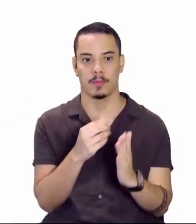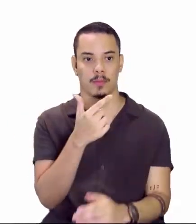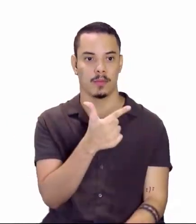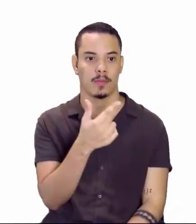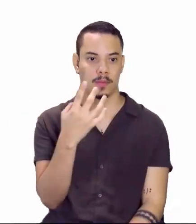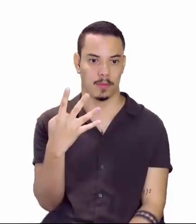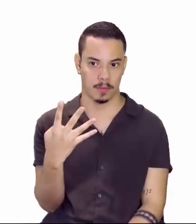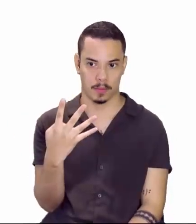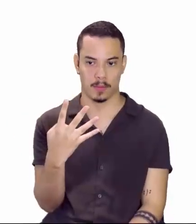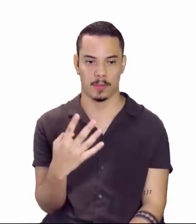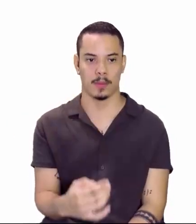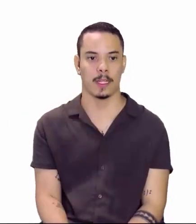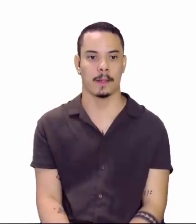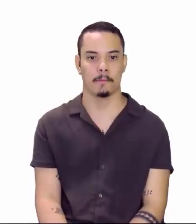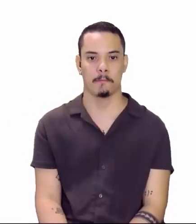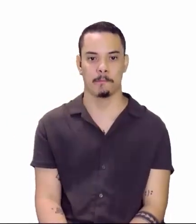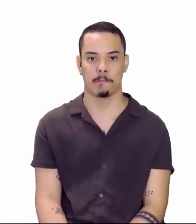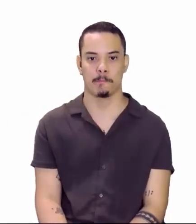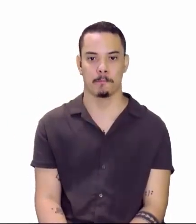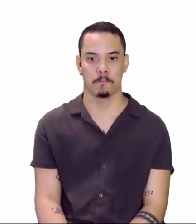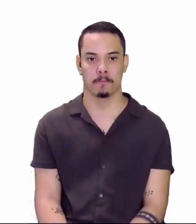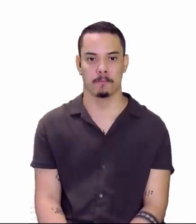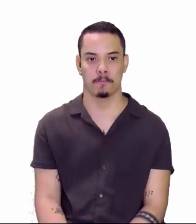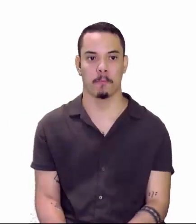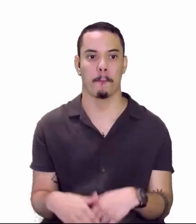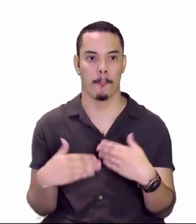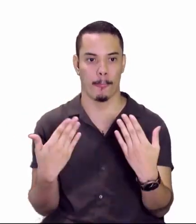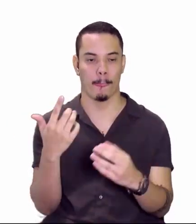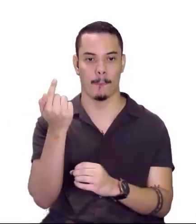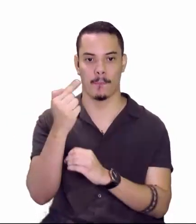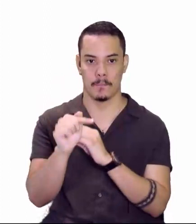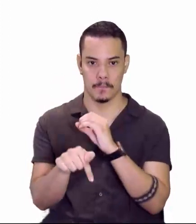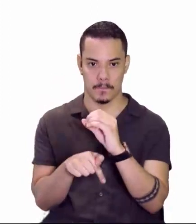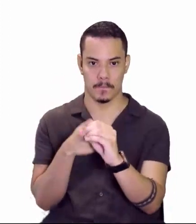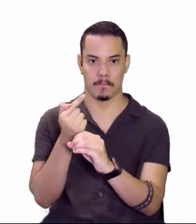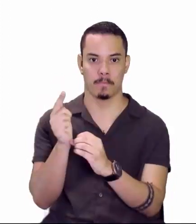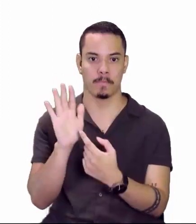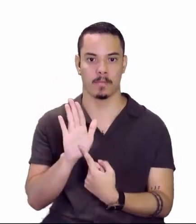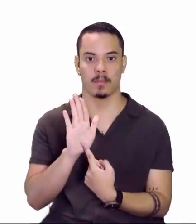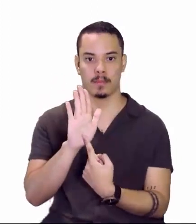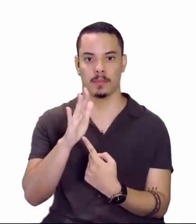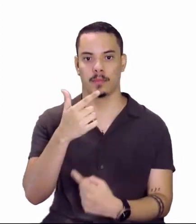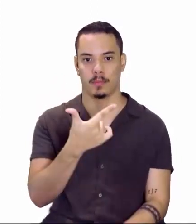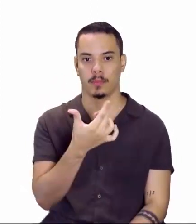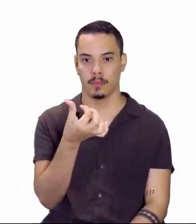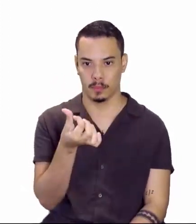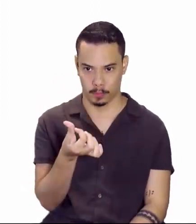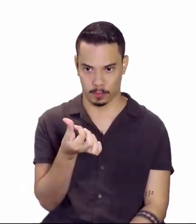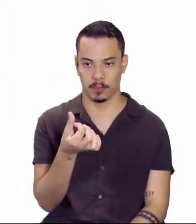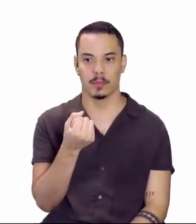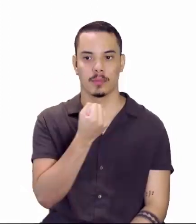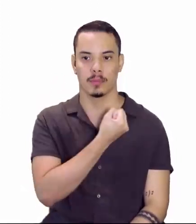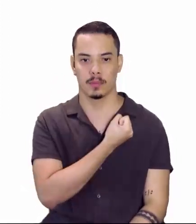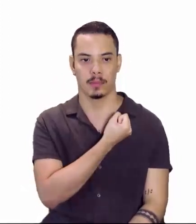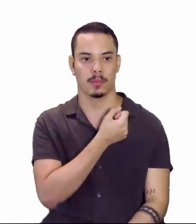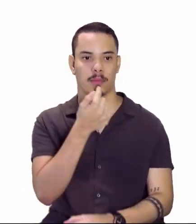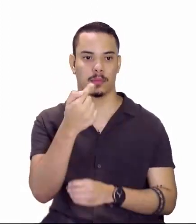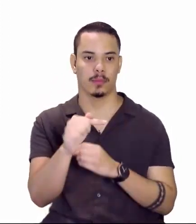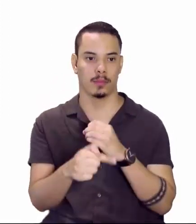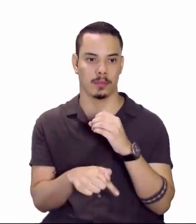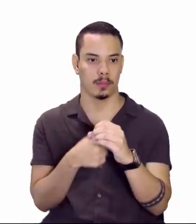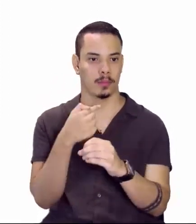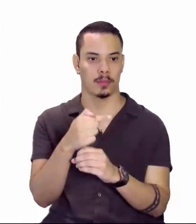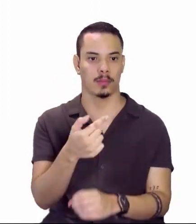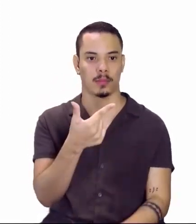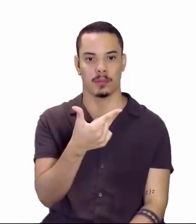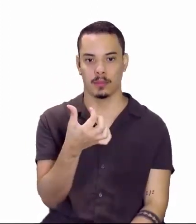24. Logo, como o átomo neutro apresentava 26 elétrons, o seu número atômico era igual a